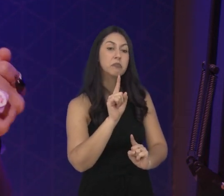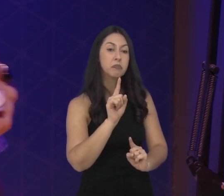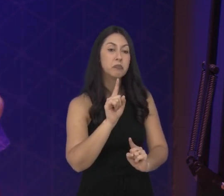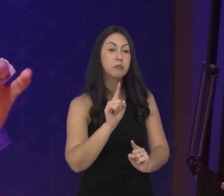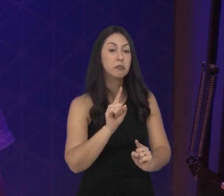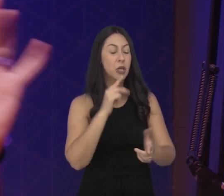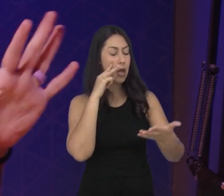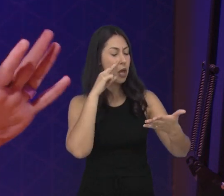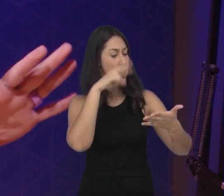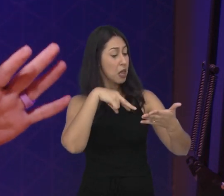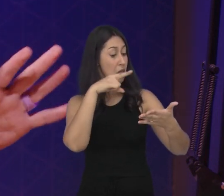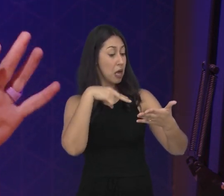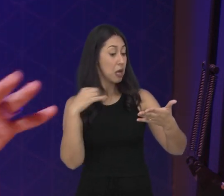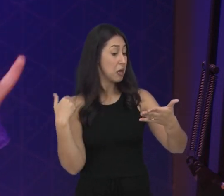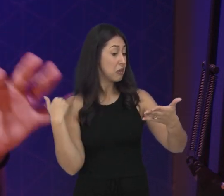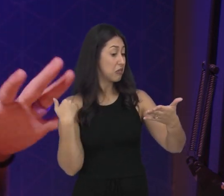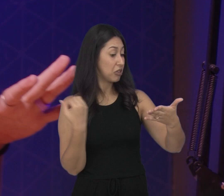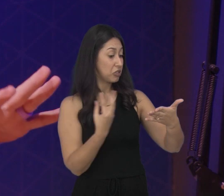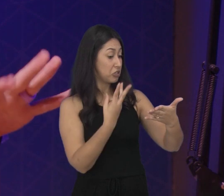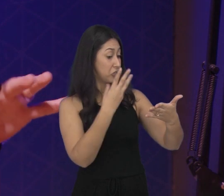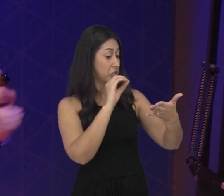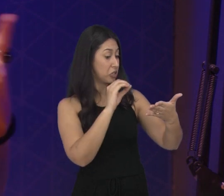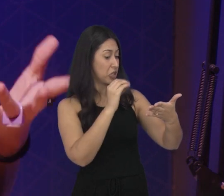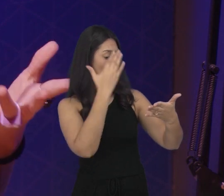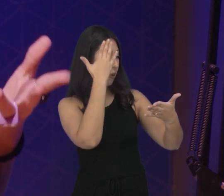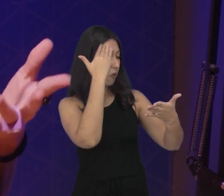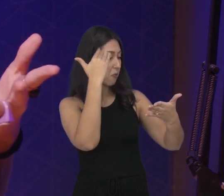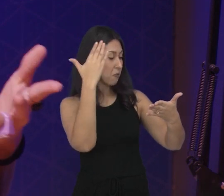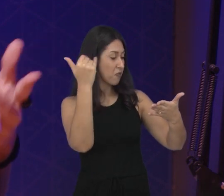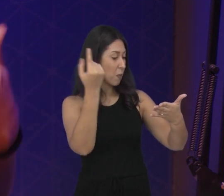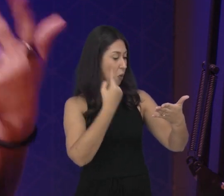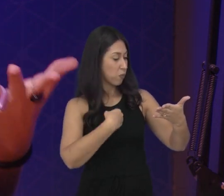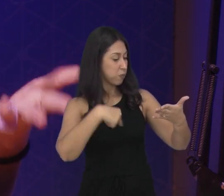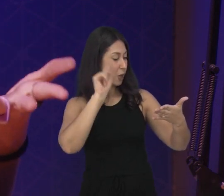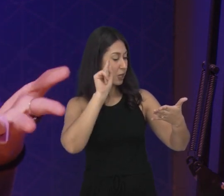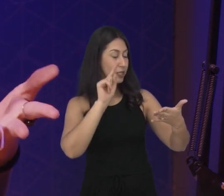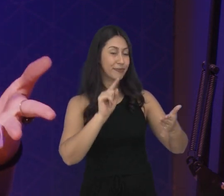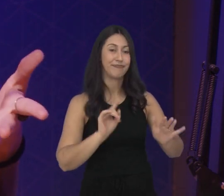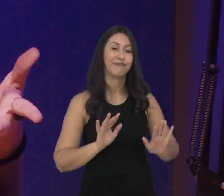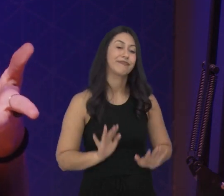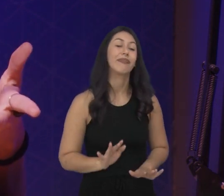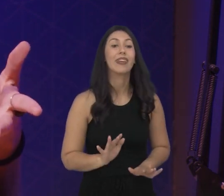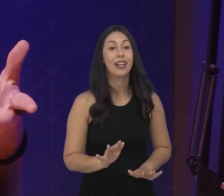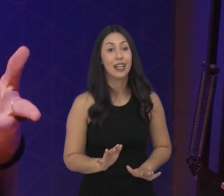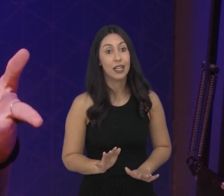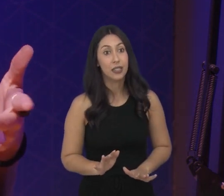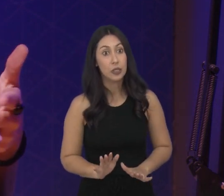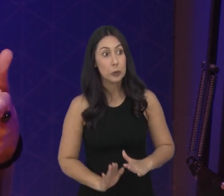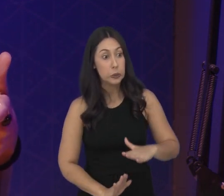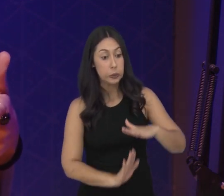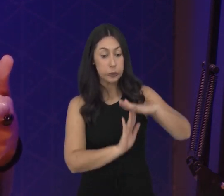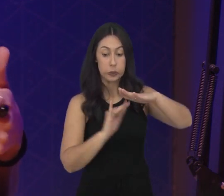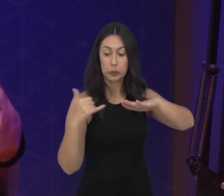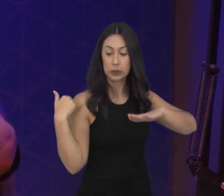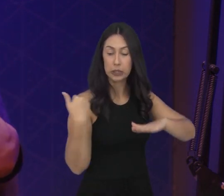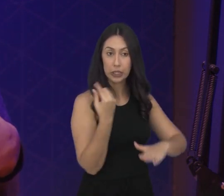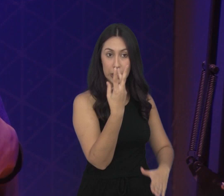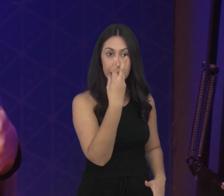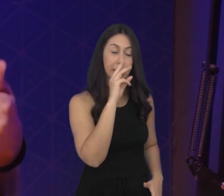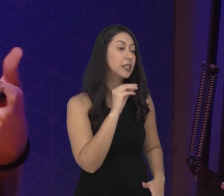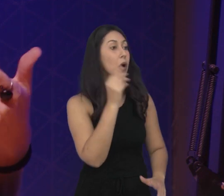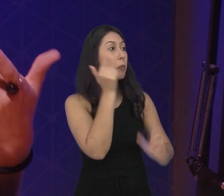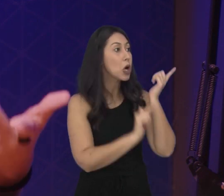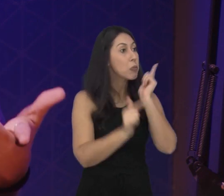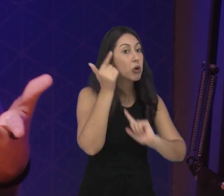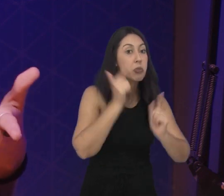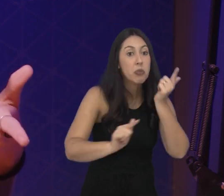né? E ela lê na revista, né? 30, porque 30 é a idade do sucesso, 30 é a idade do sucesso. Então ela chega aos 30 com tudo o